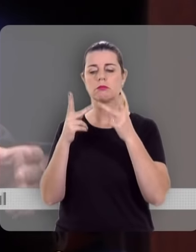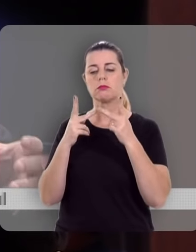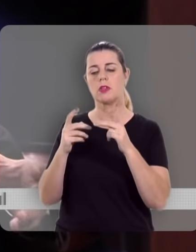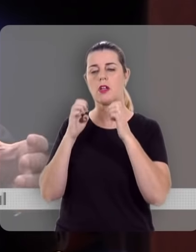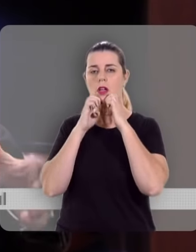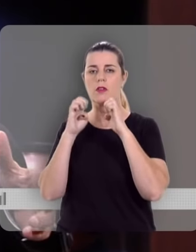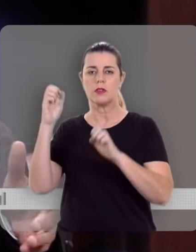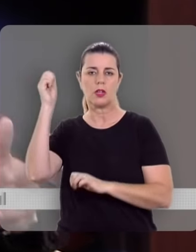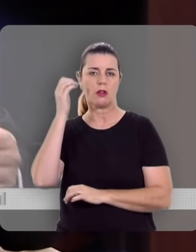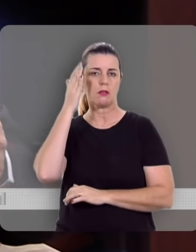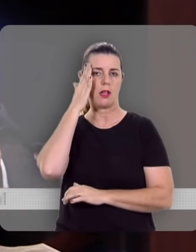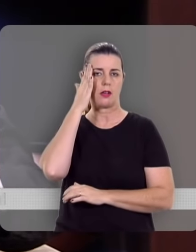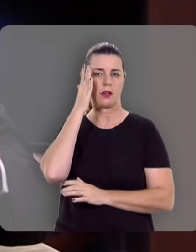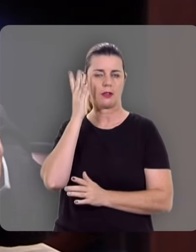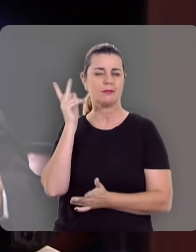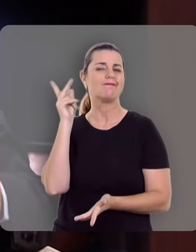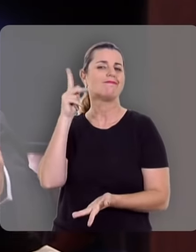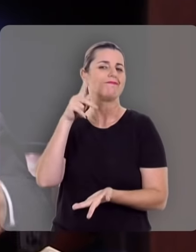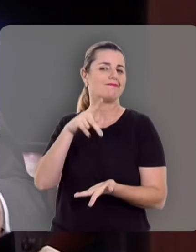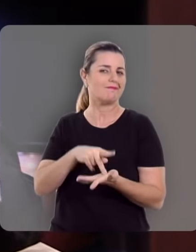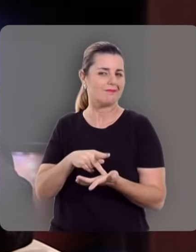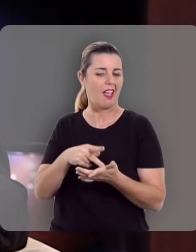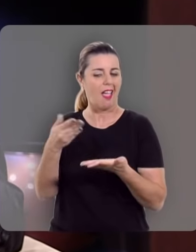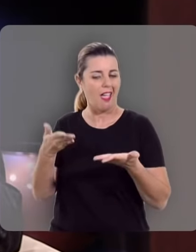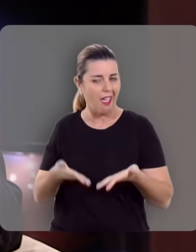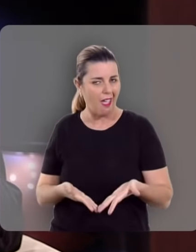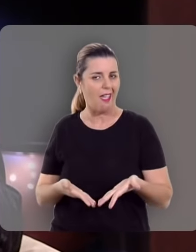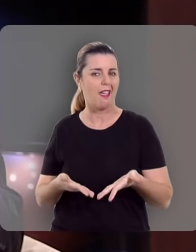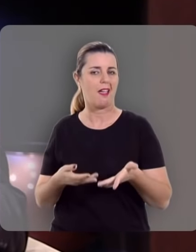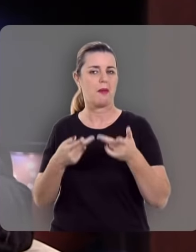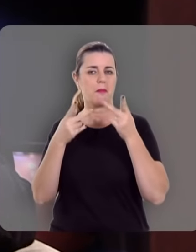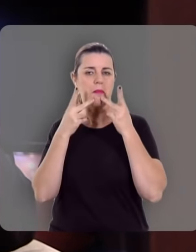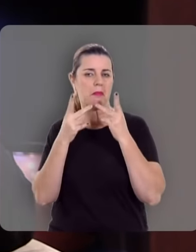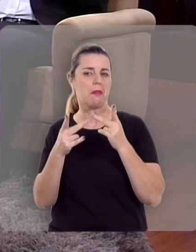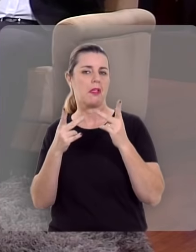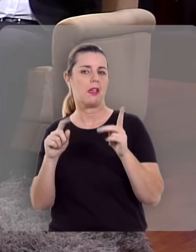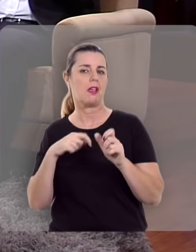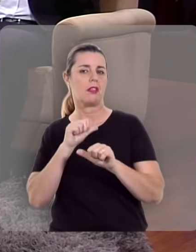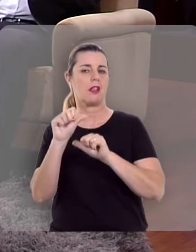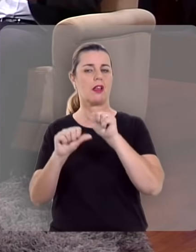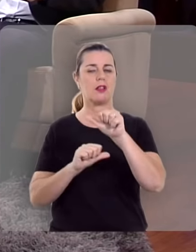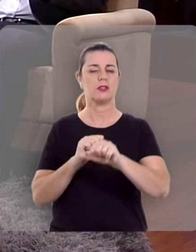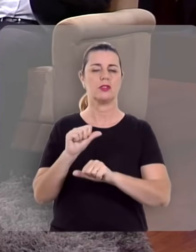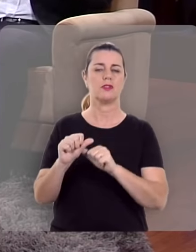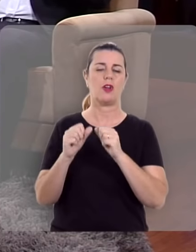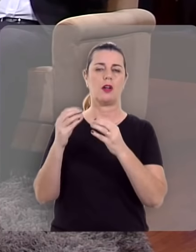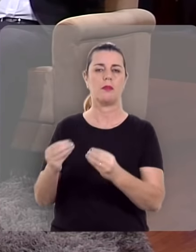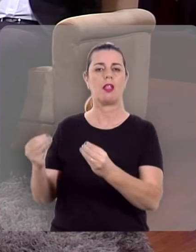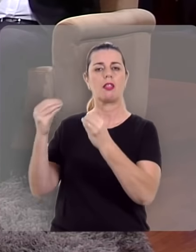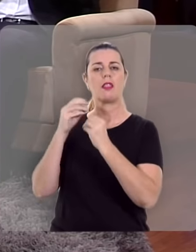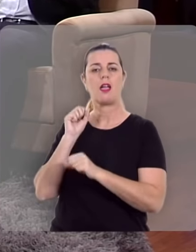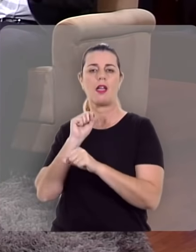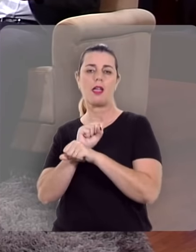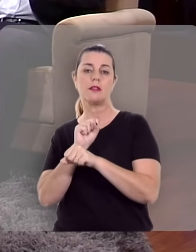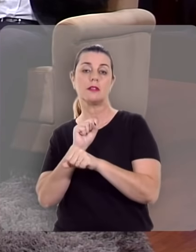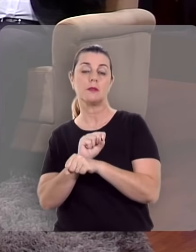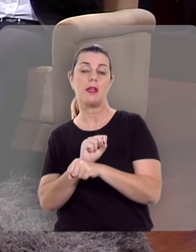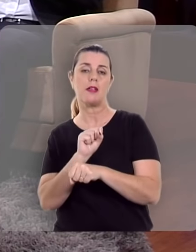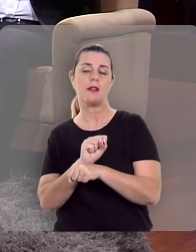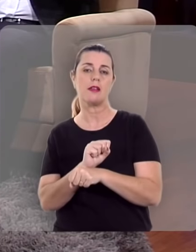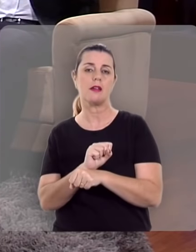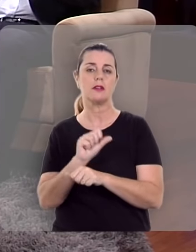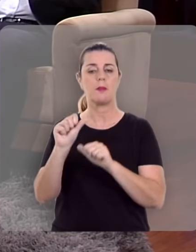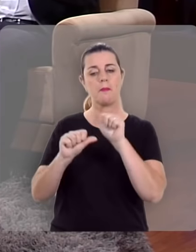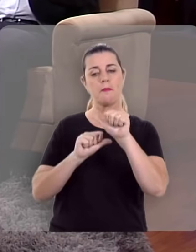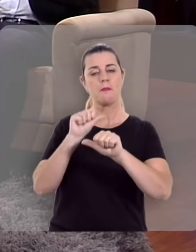mensagem do Evangelho da Graça, que é exatamente essa mensagem que transforma, que traz esperança,